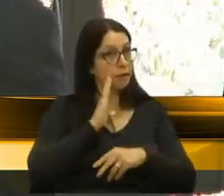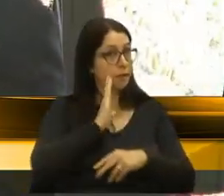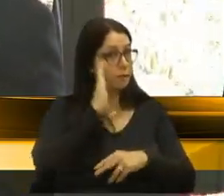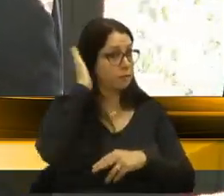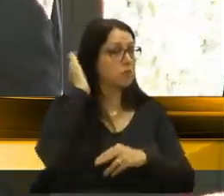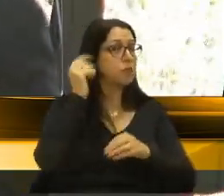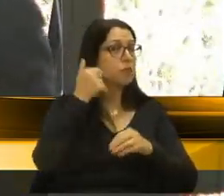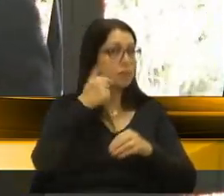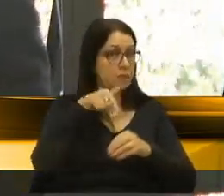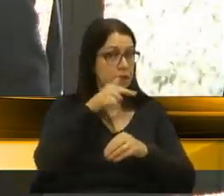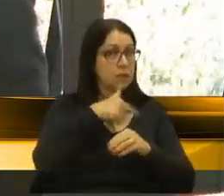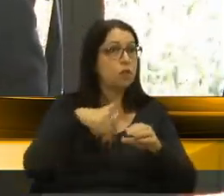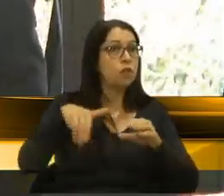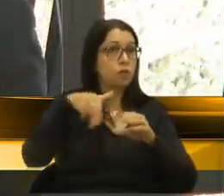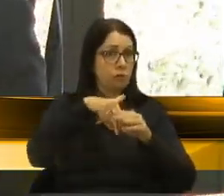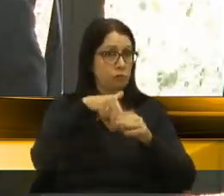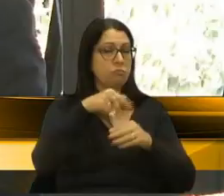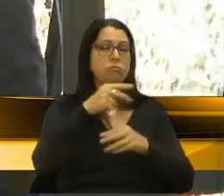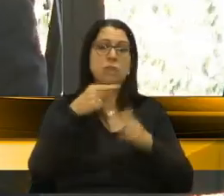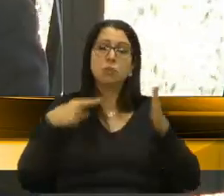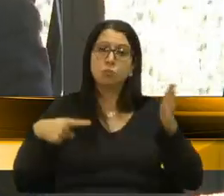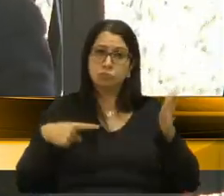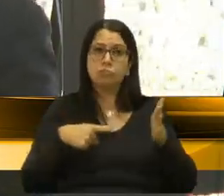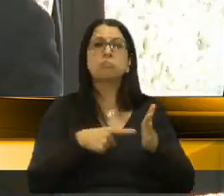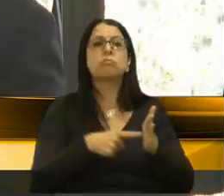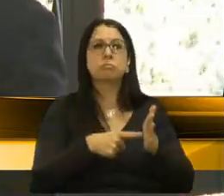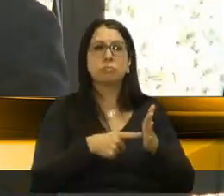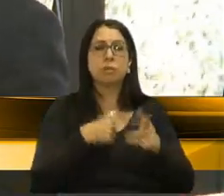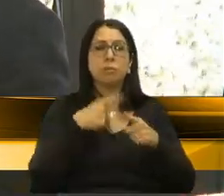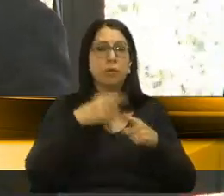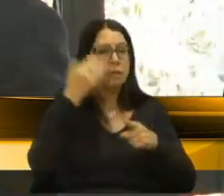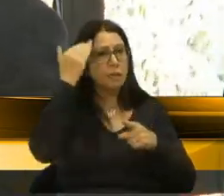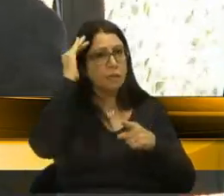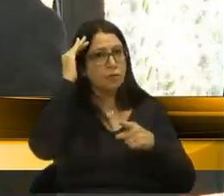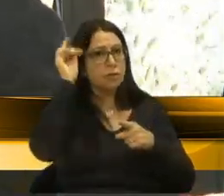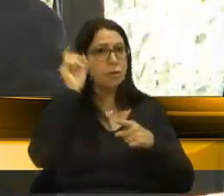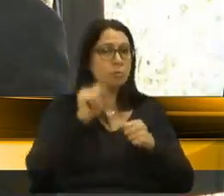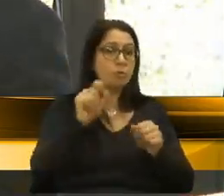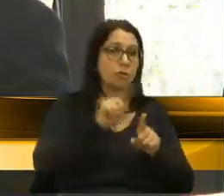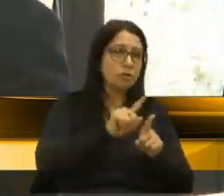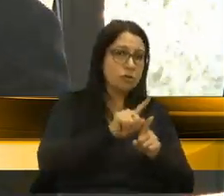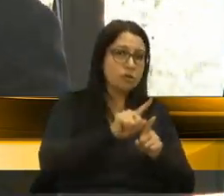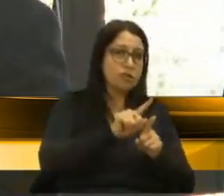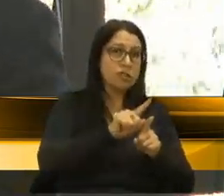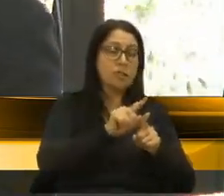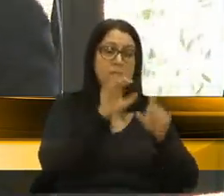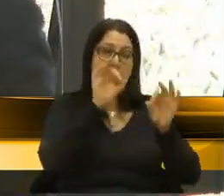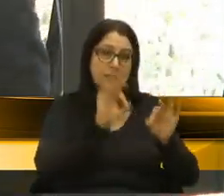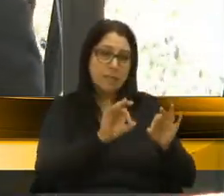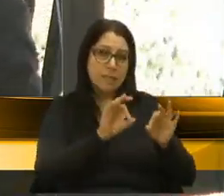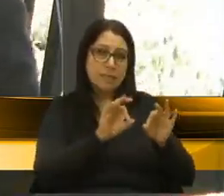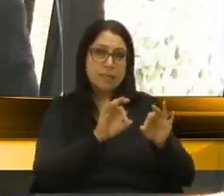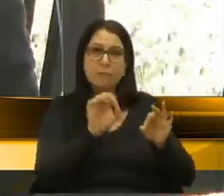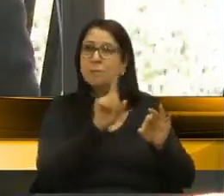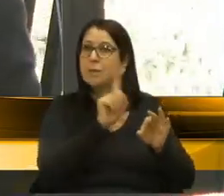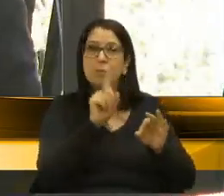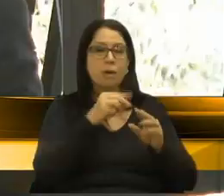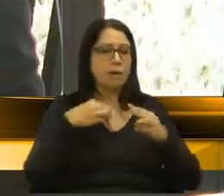tribuna e denunciava, porque entendia que ela poderia ser legal, mas era